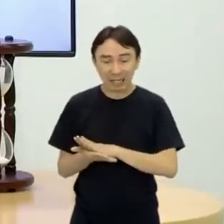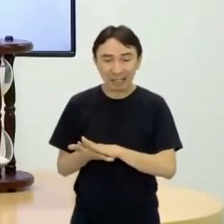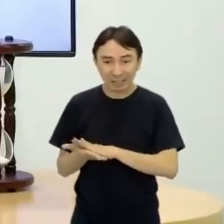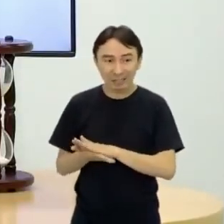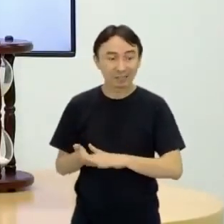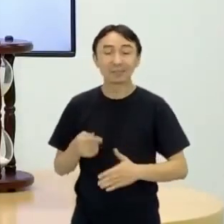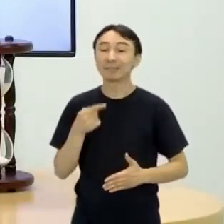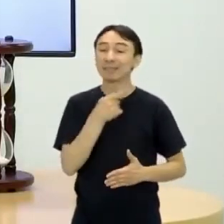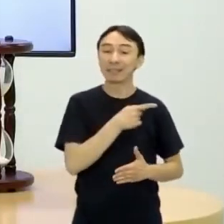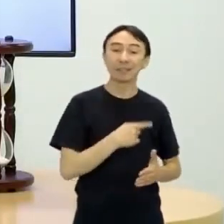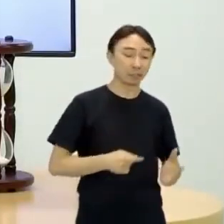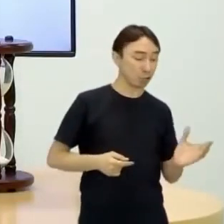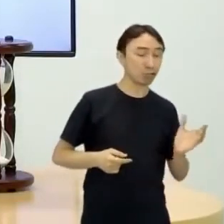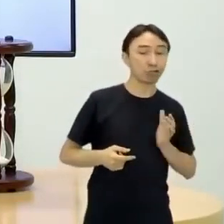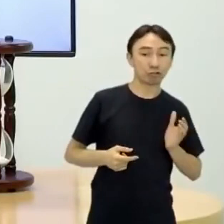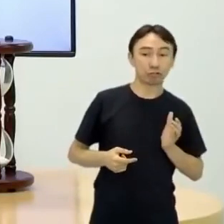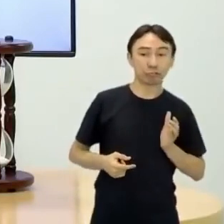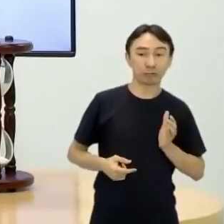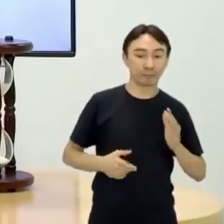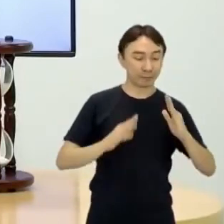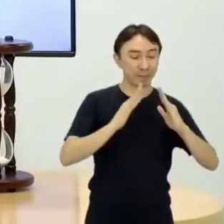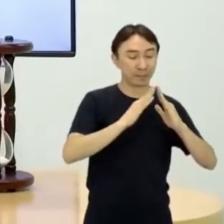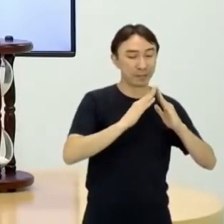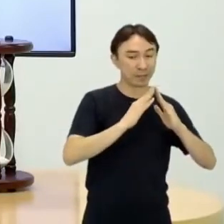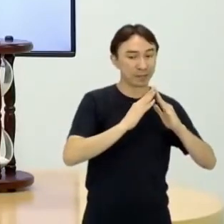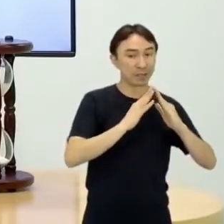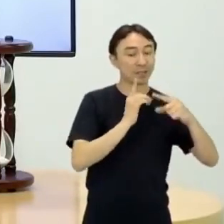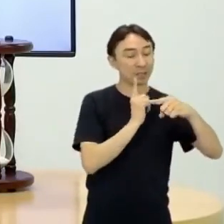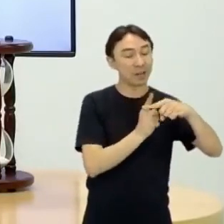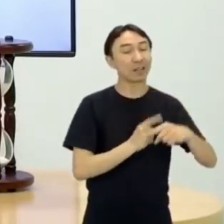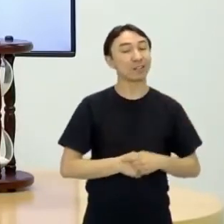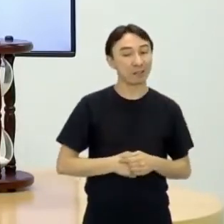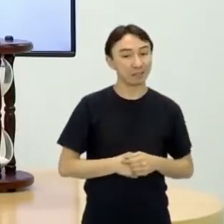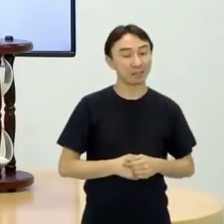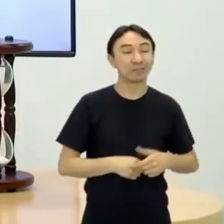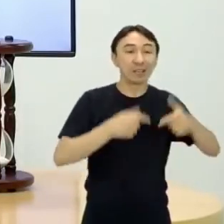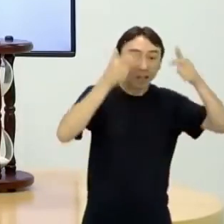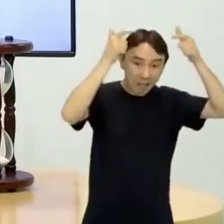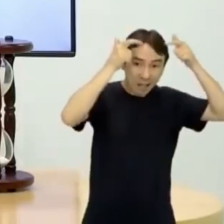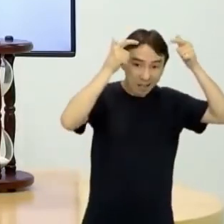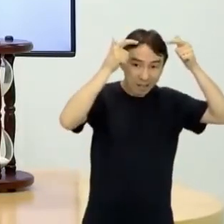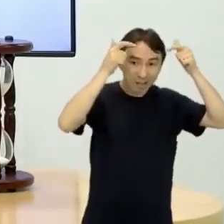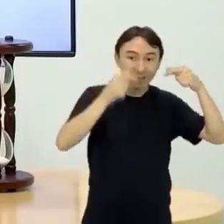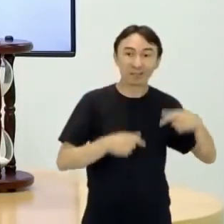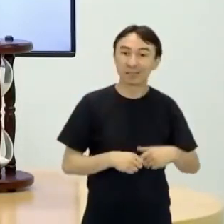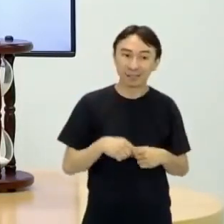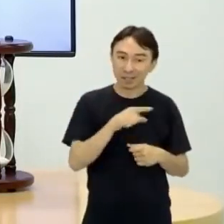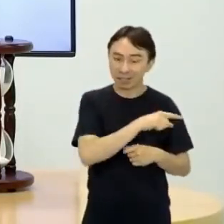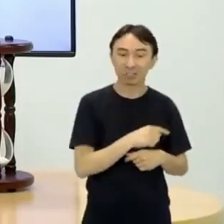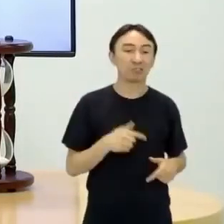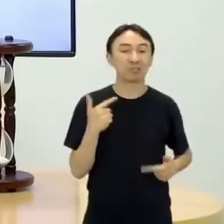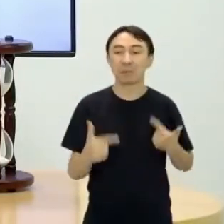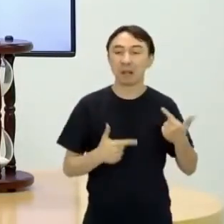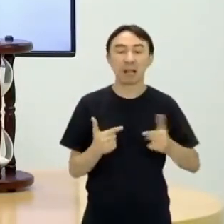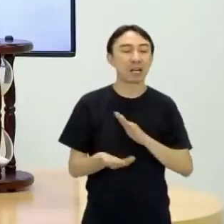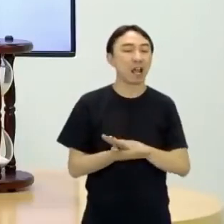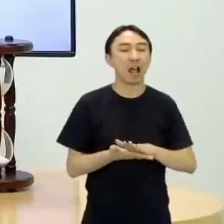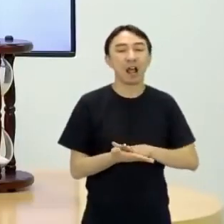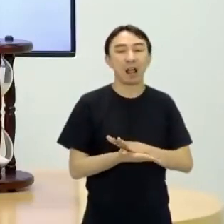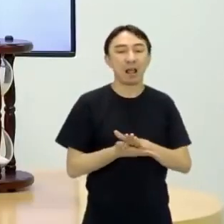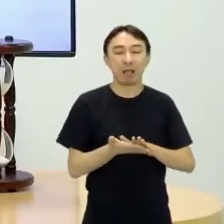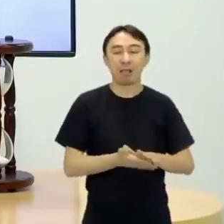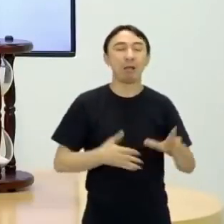para o rei? Porque, sexto ano, o rei, a igreja e os nobres, eles não trabalham. Está